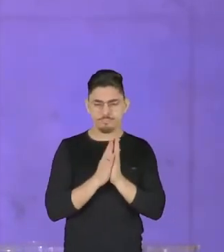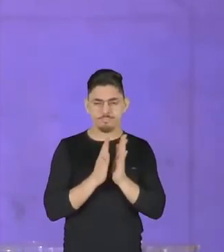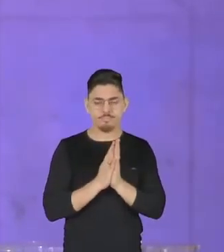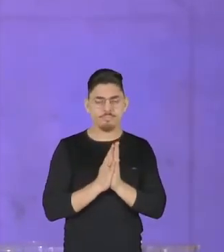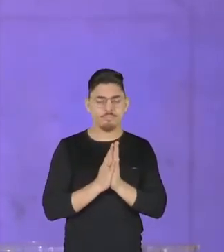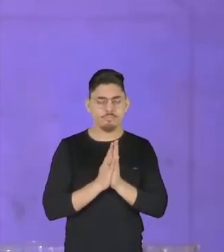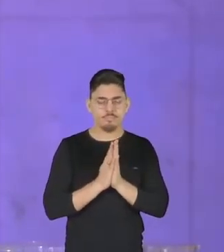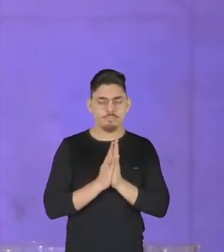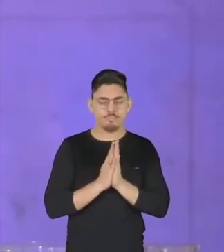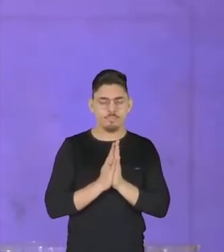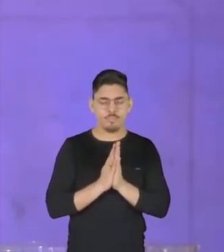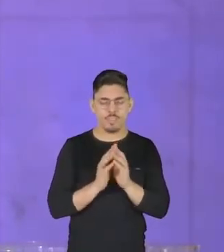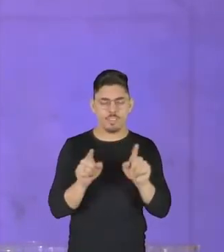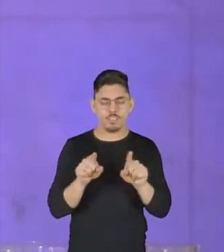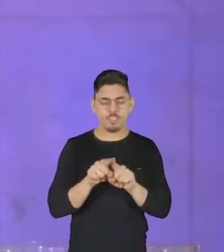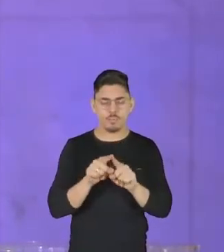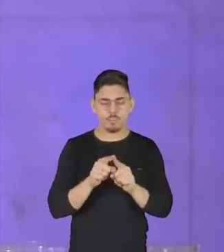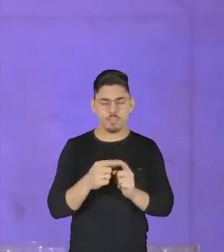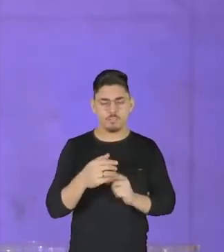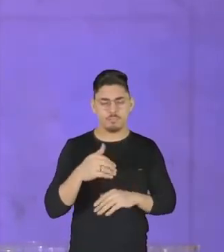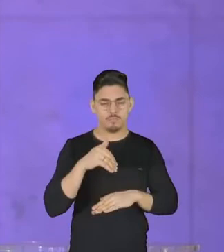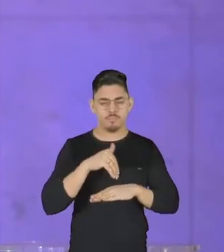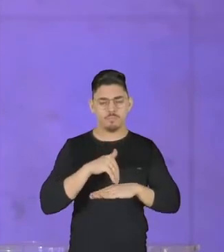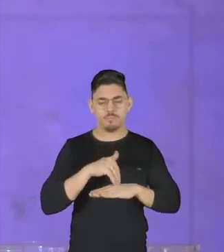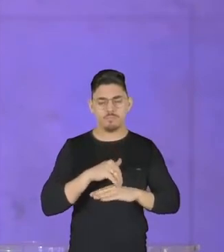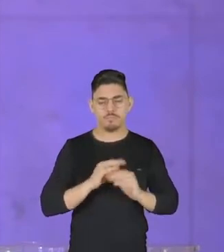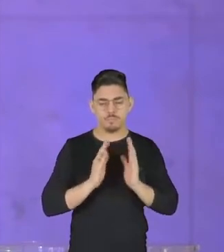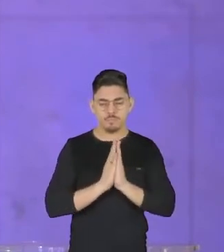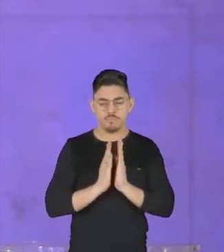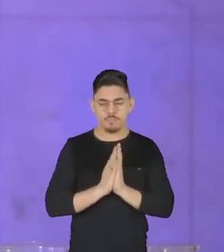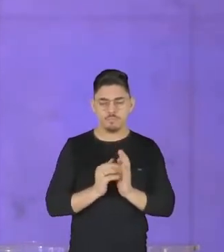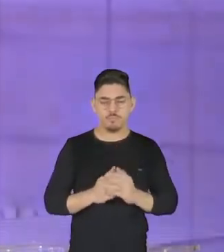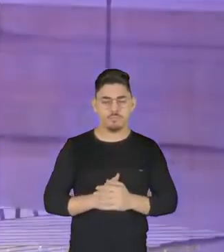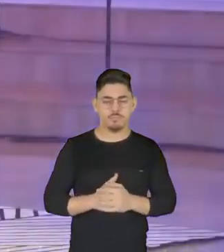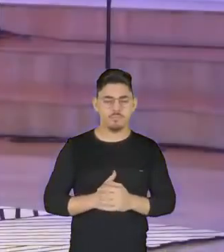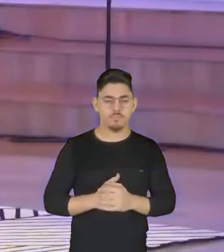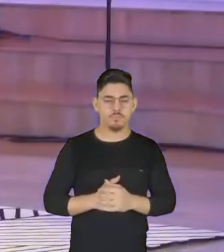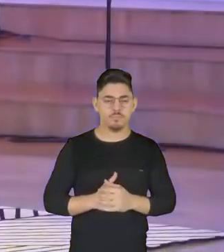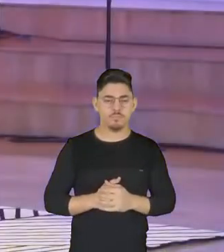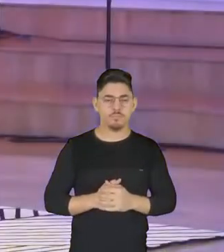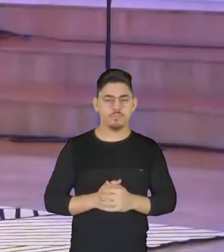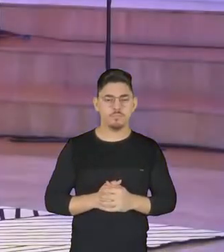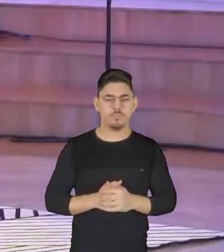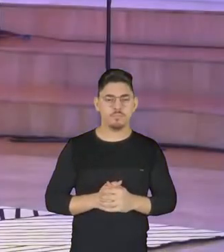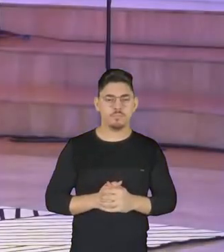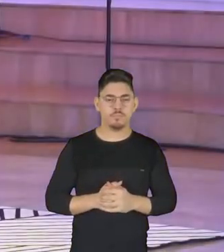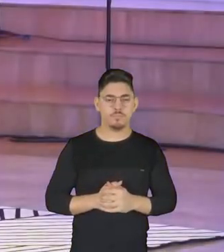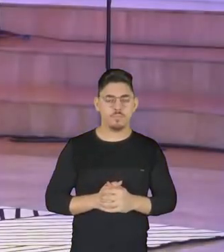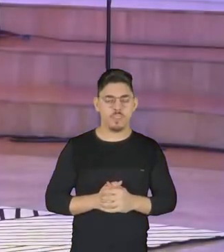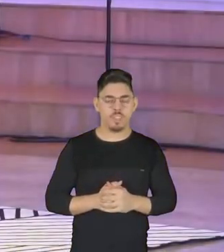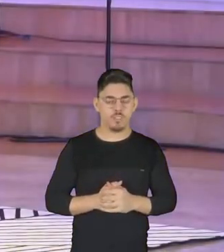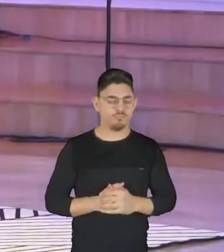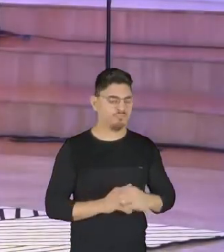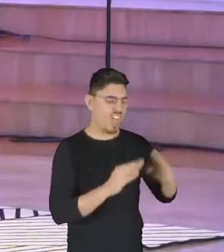ouvir em adoração ao Senhor. Ele deixou sua casa e saiu pelo mundo,